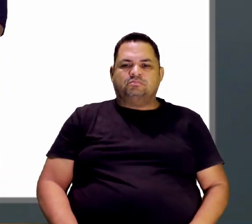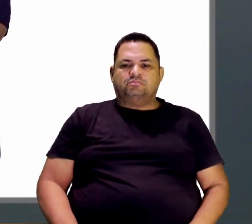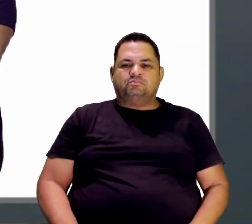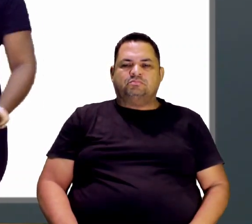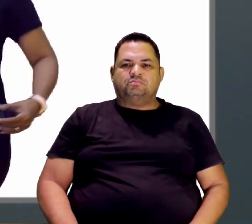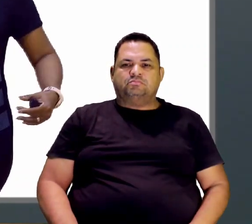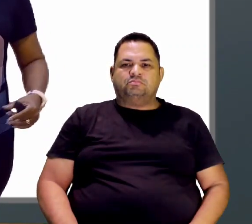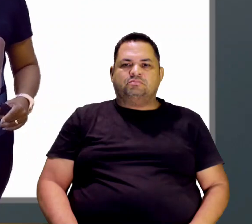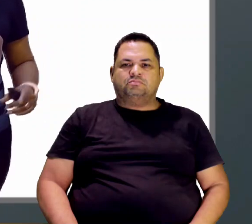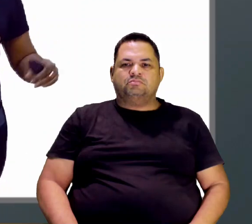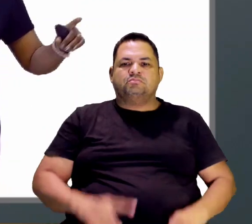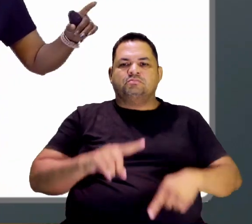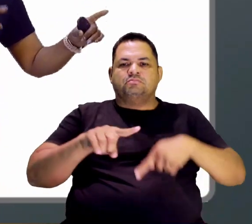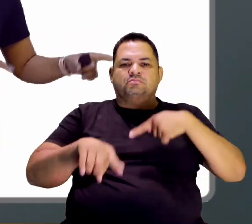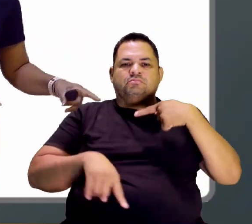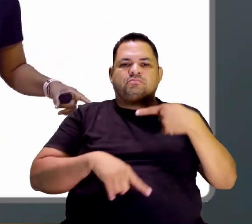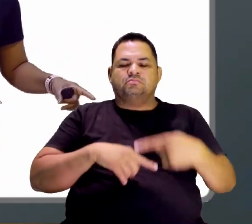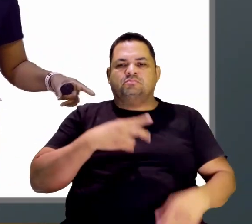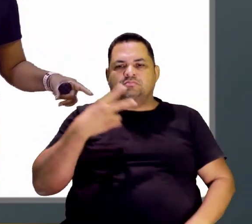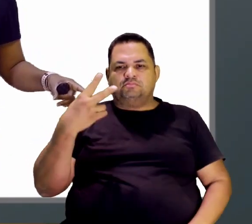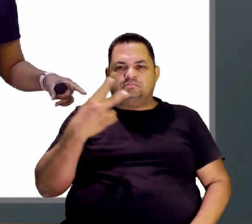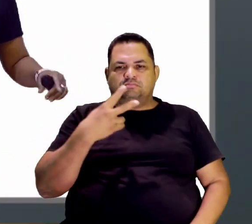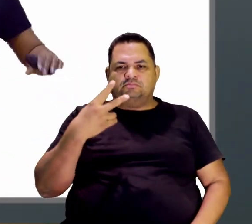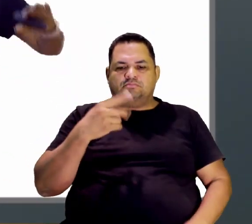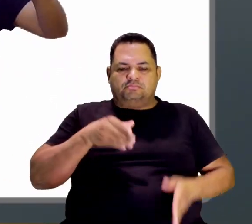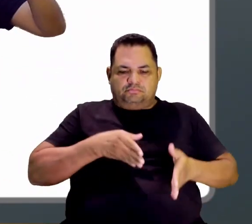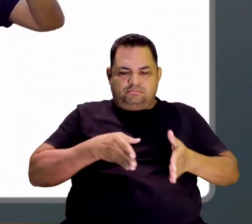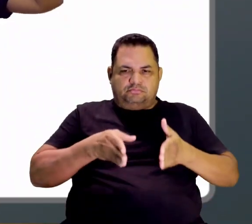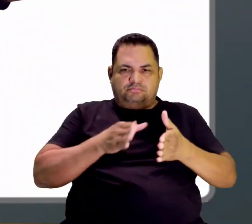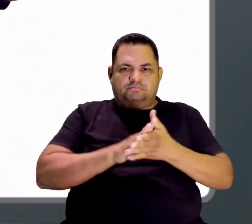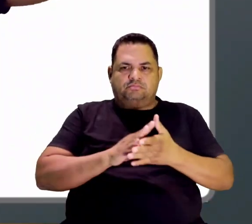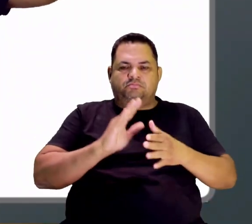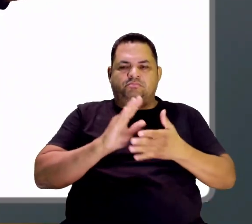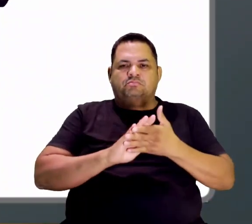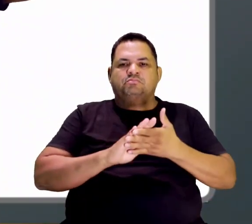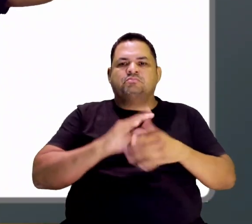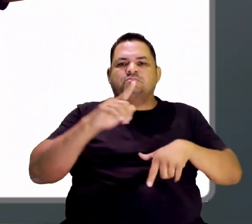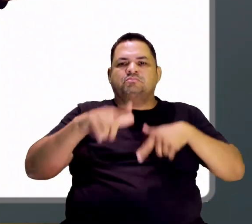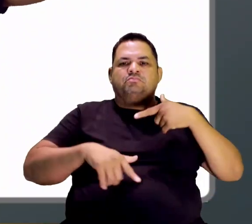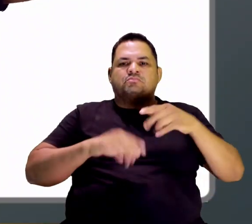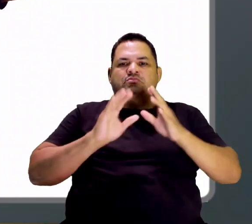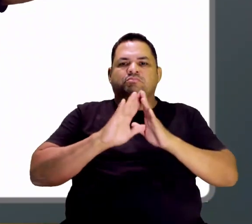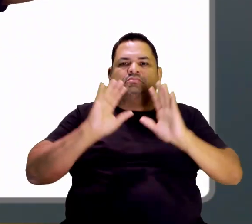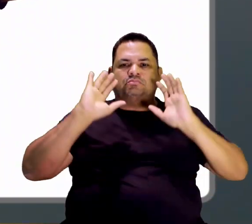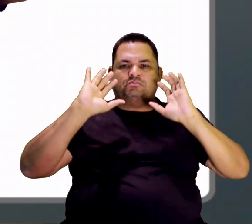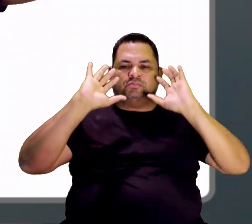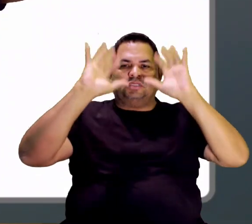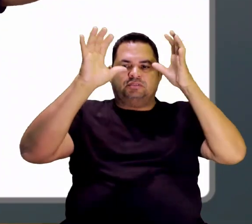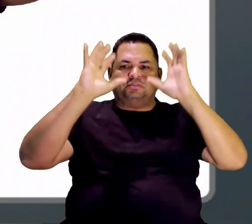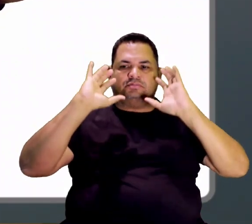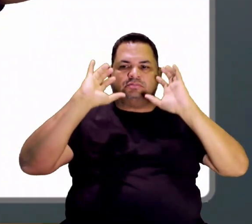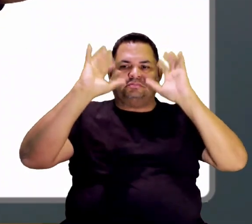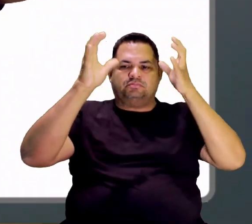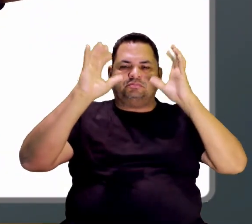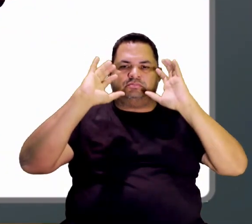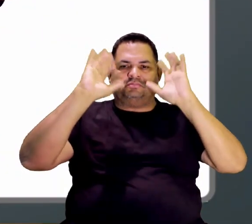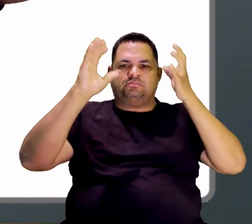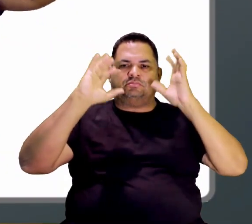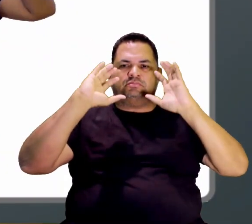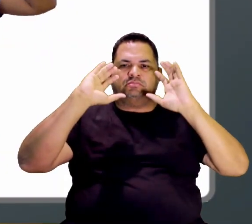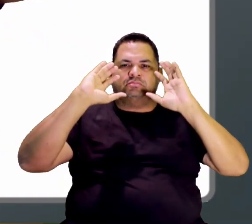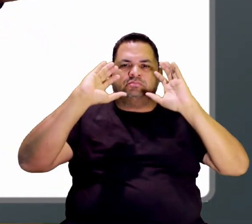pode construir essa bola. Existem aí materiais que você pode, materiais alternativos que você pode estar utilizando na construção dessa bola,